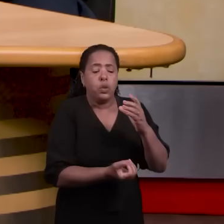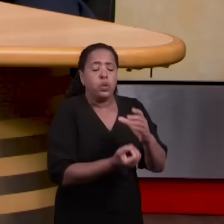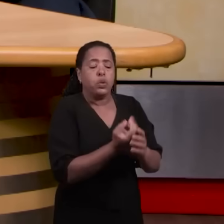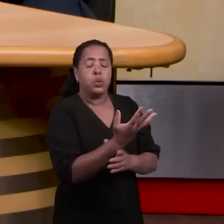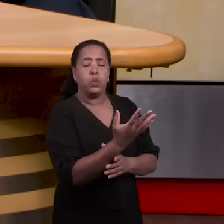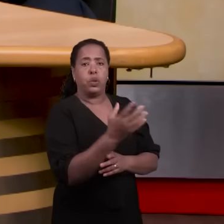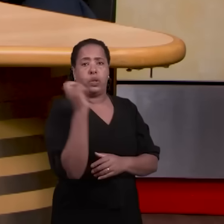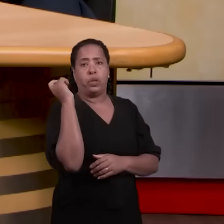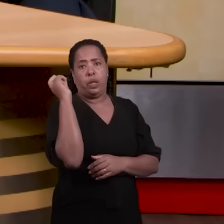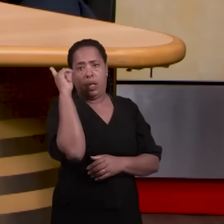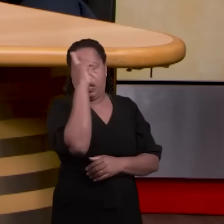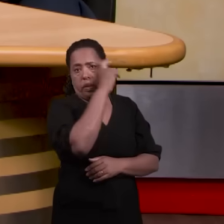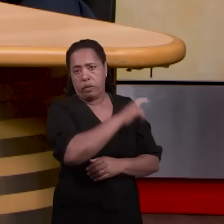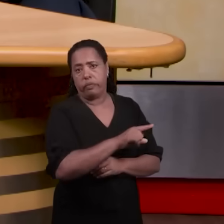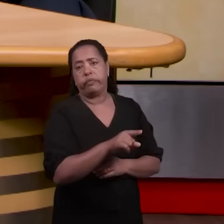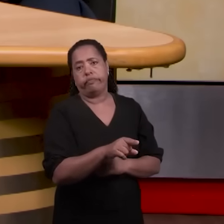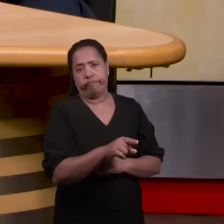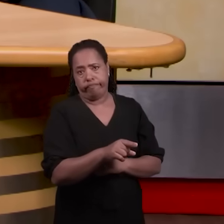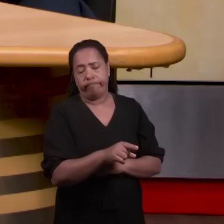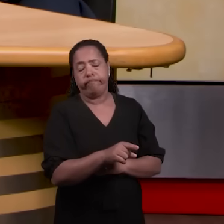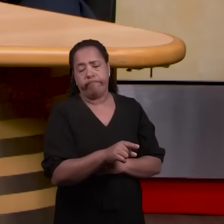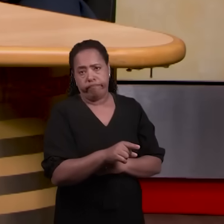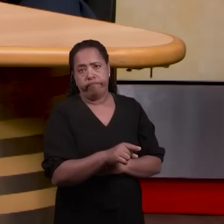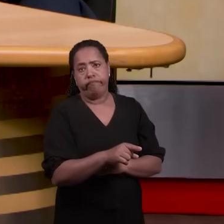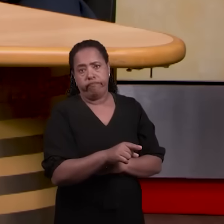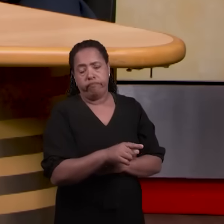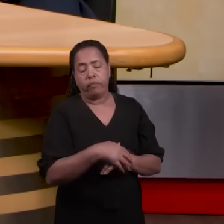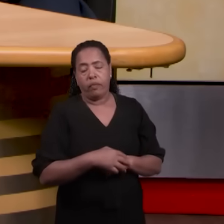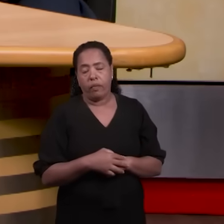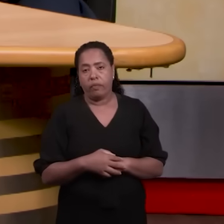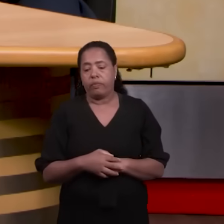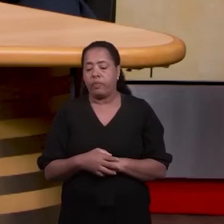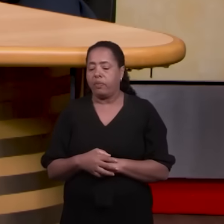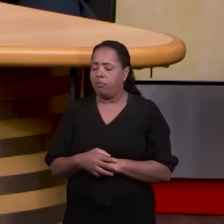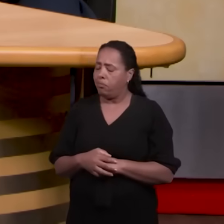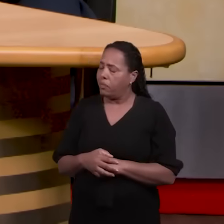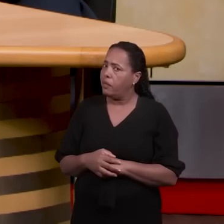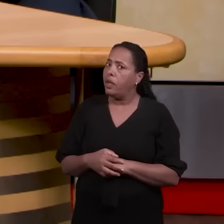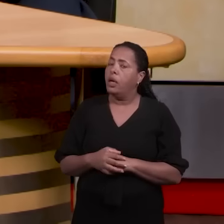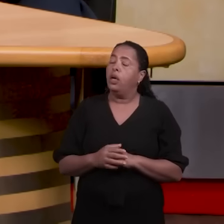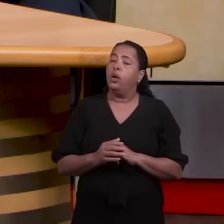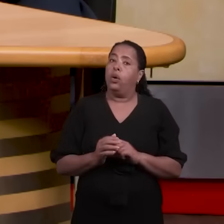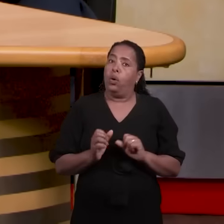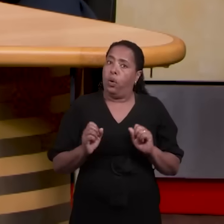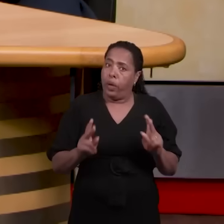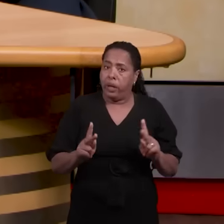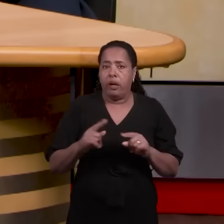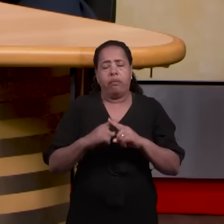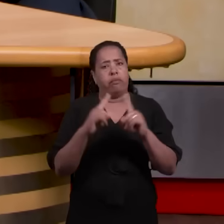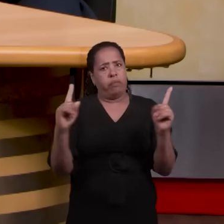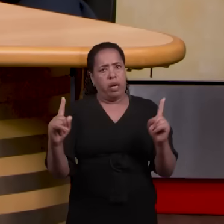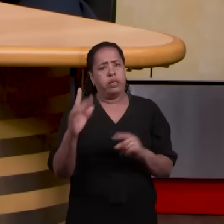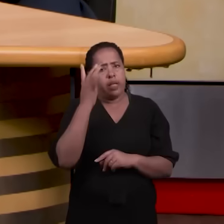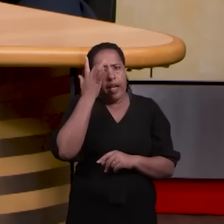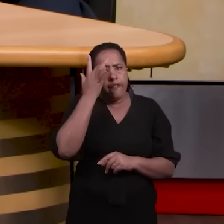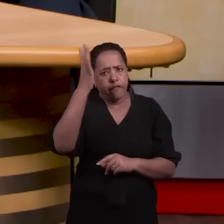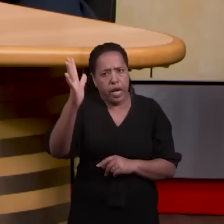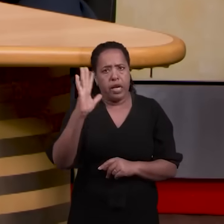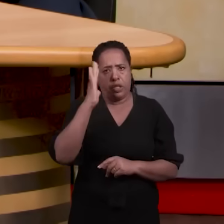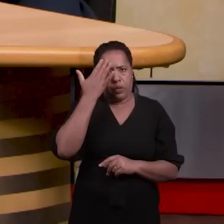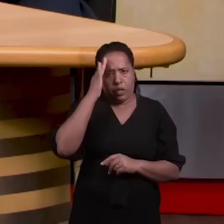causa desse tipo de dificuldade. E isso é fácil a gente contornar, porque, por